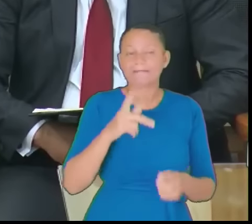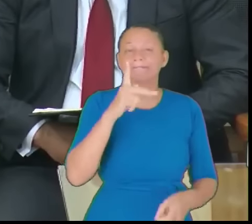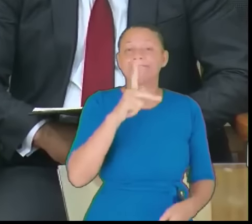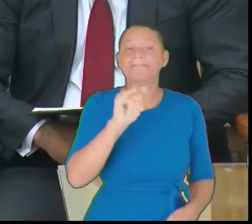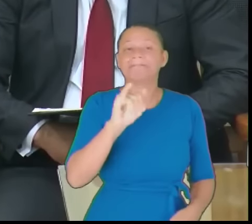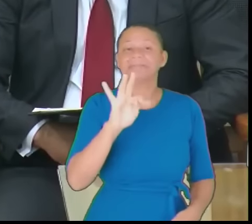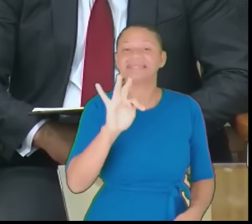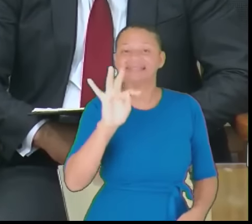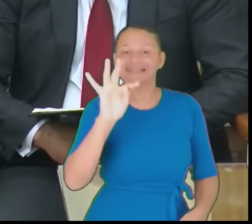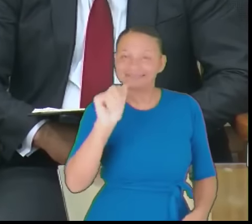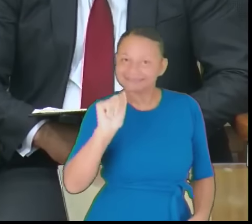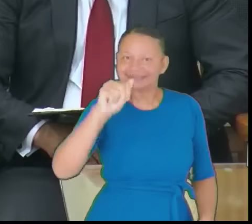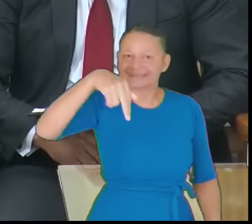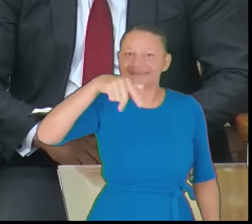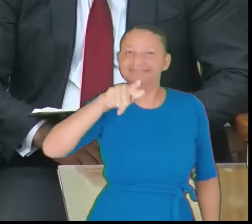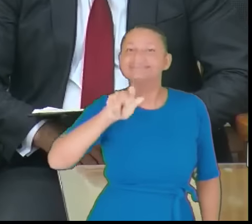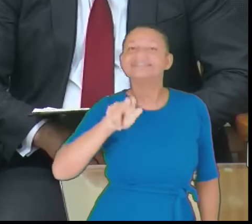maior. O maior.